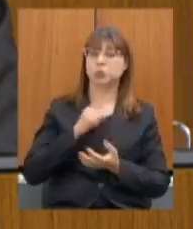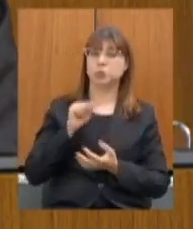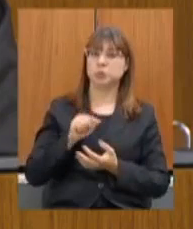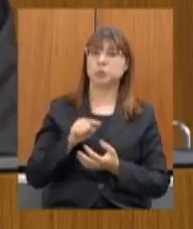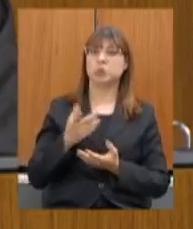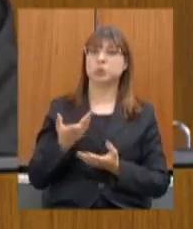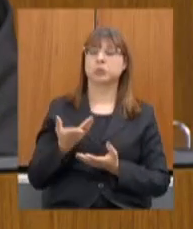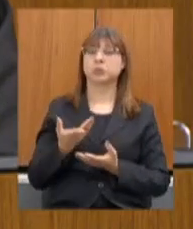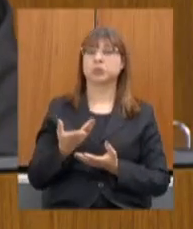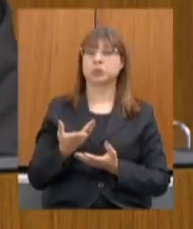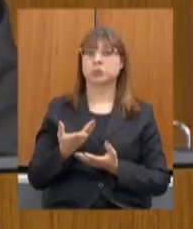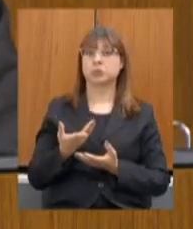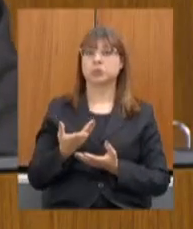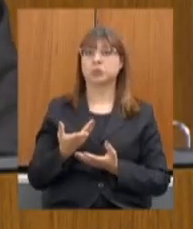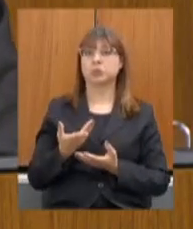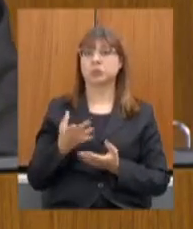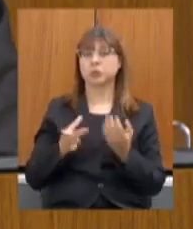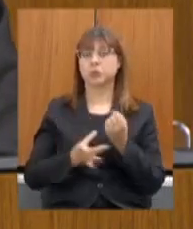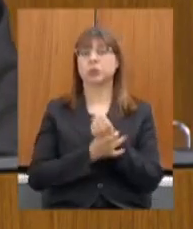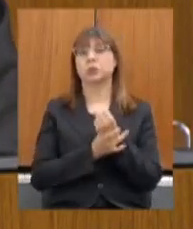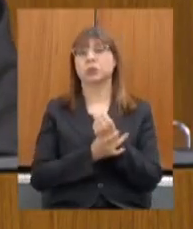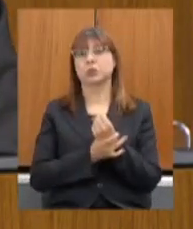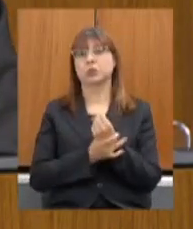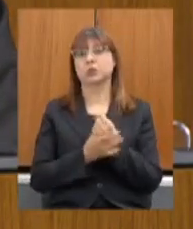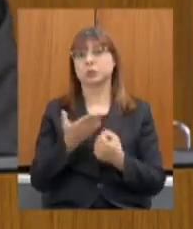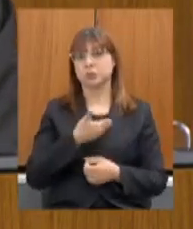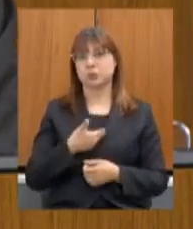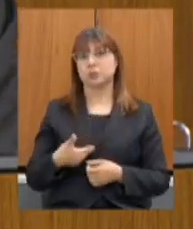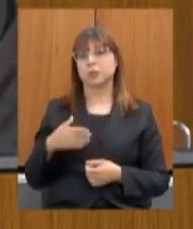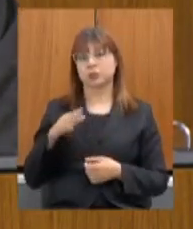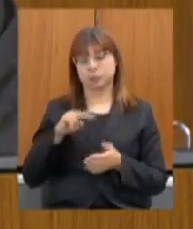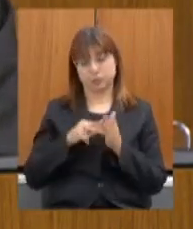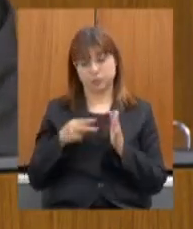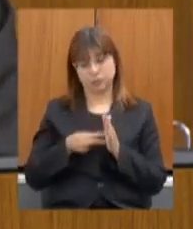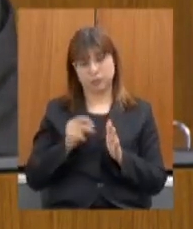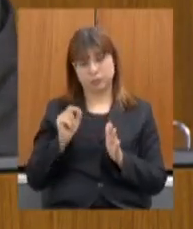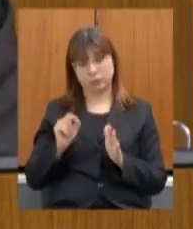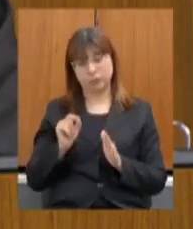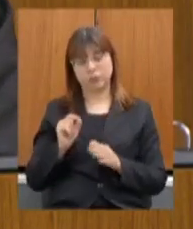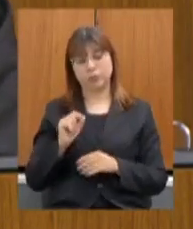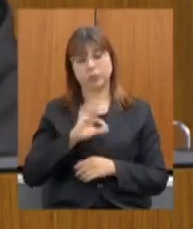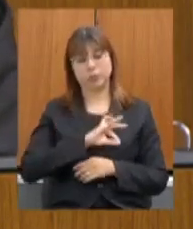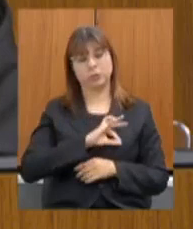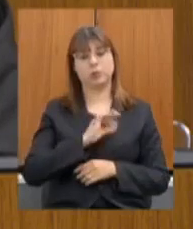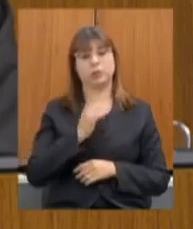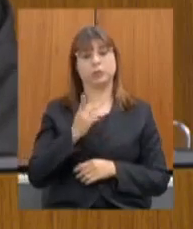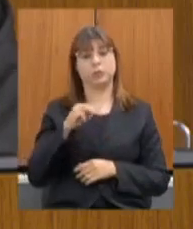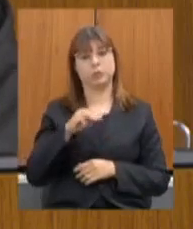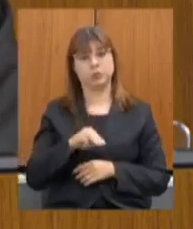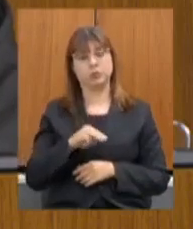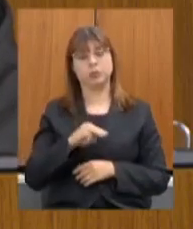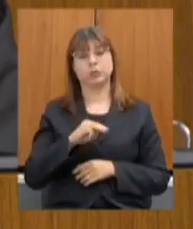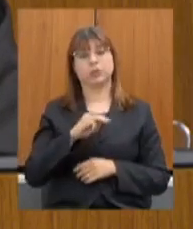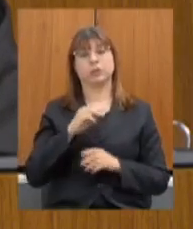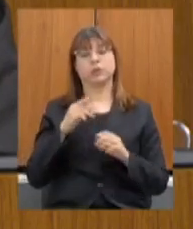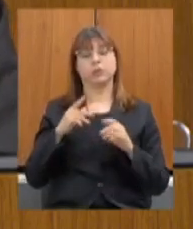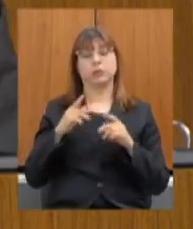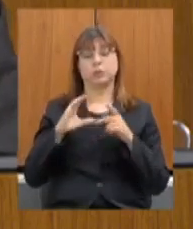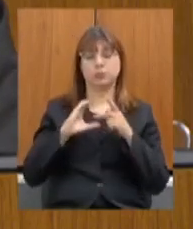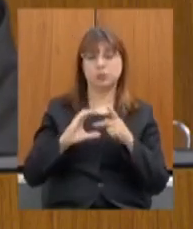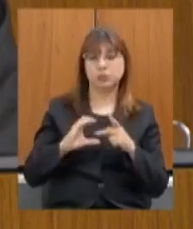da segurança pública, ou seja, é sinal que a polícia militar, a polícia civil, o corpo de bombeiros,